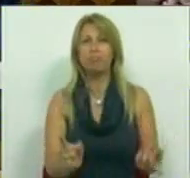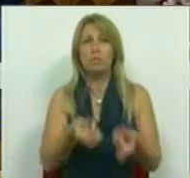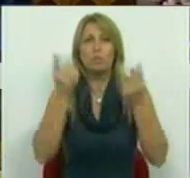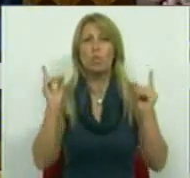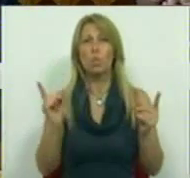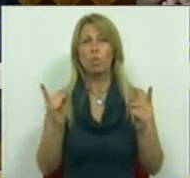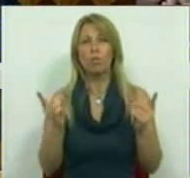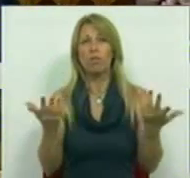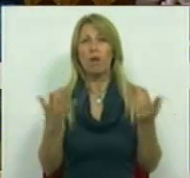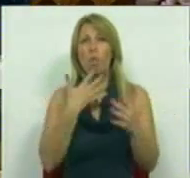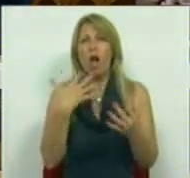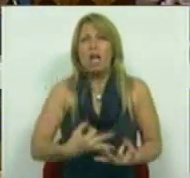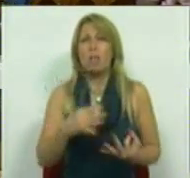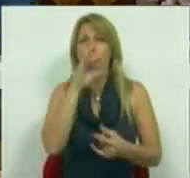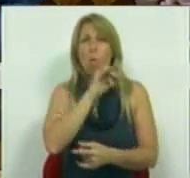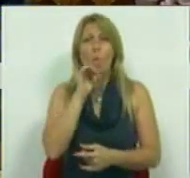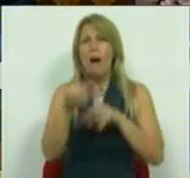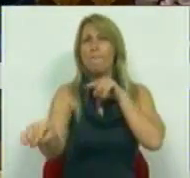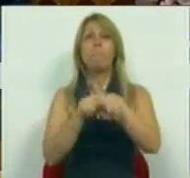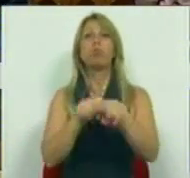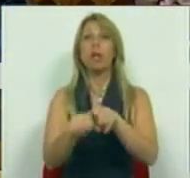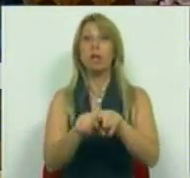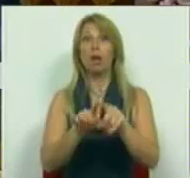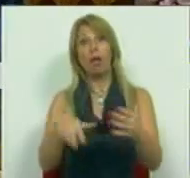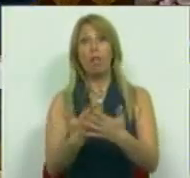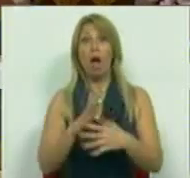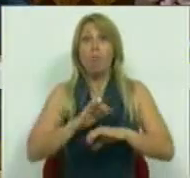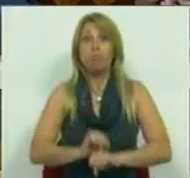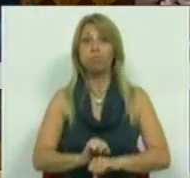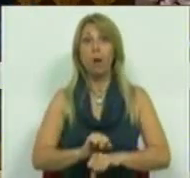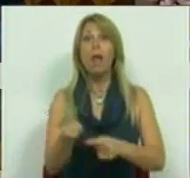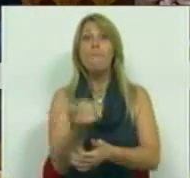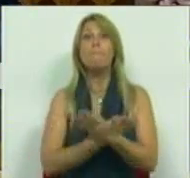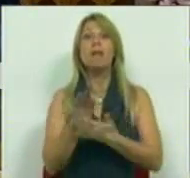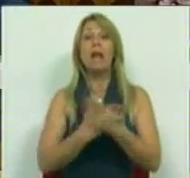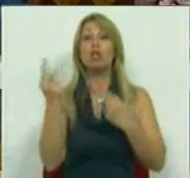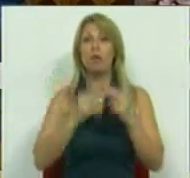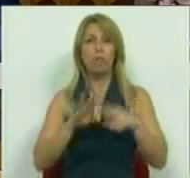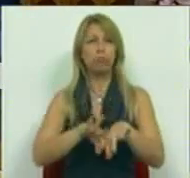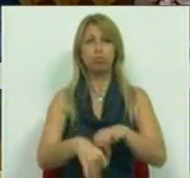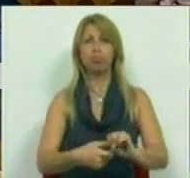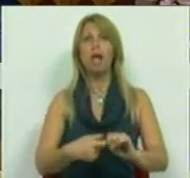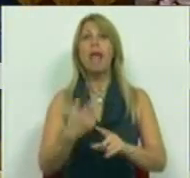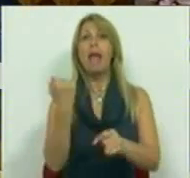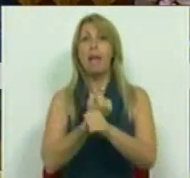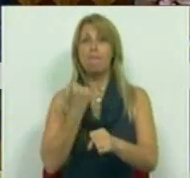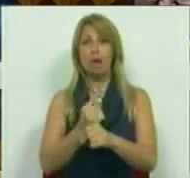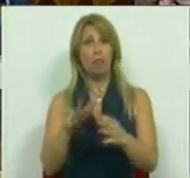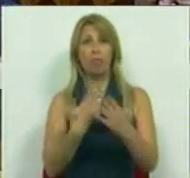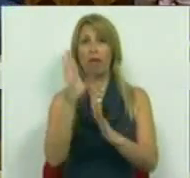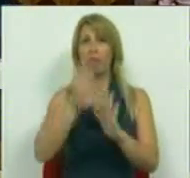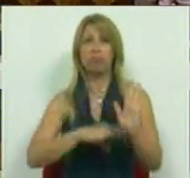de credibilidade das políticas. Congelaram os mercados financeiros, destruíram o emprego, promoveram a